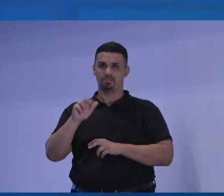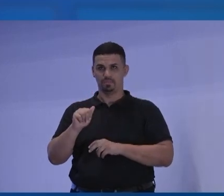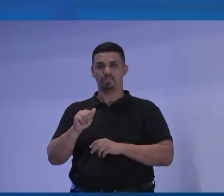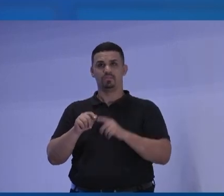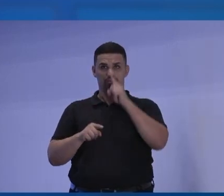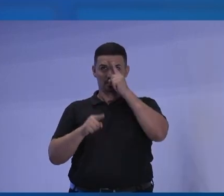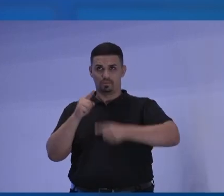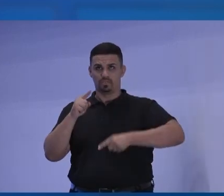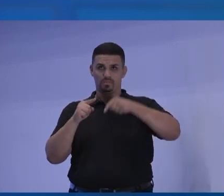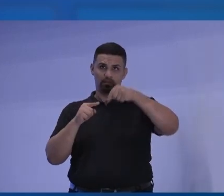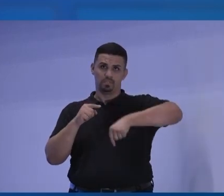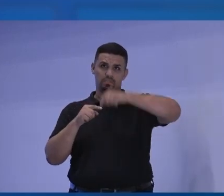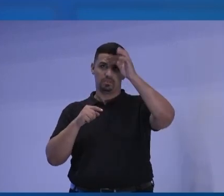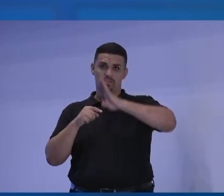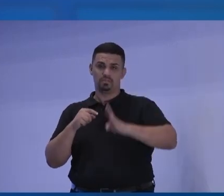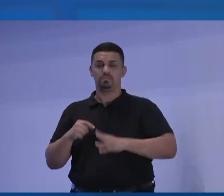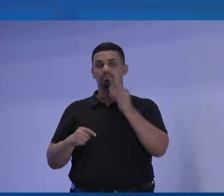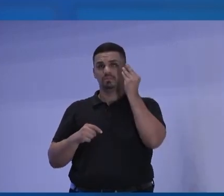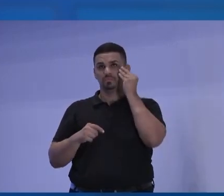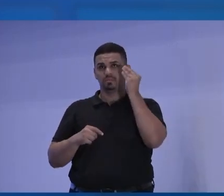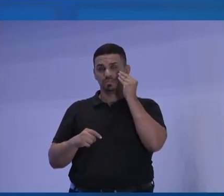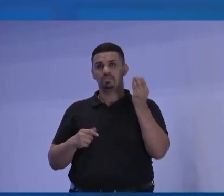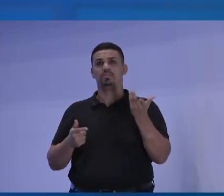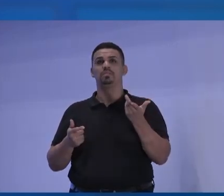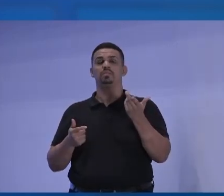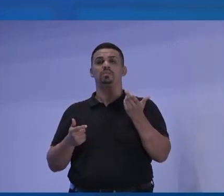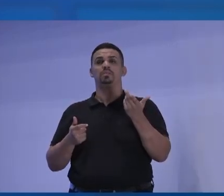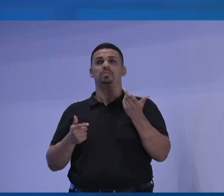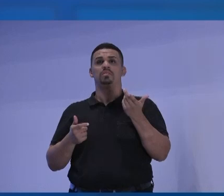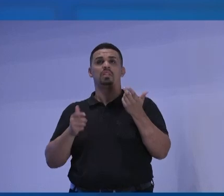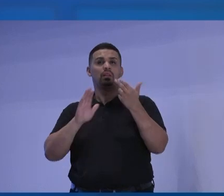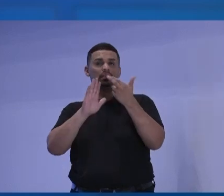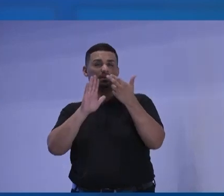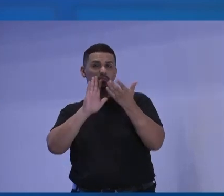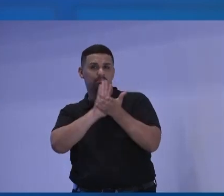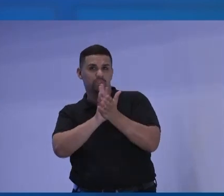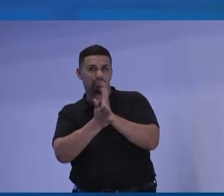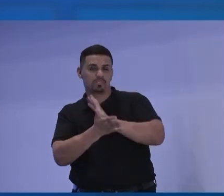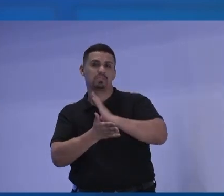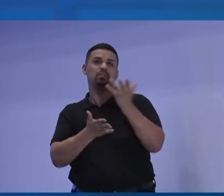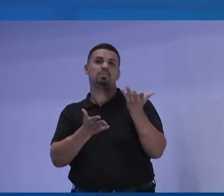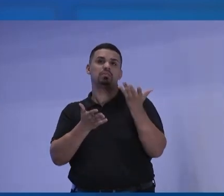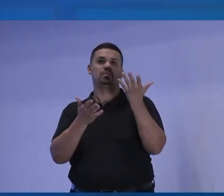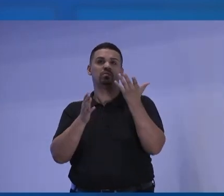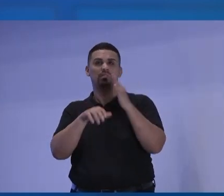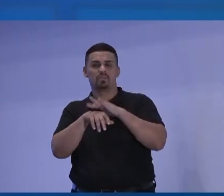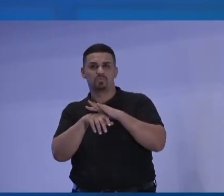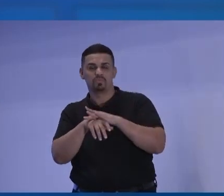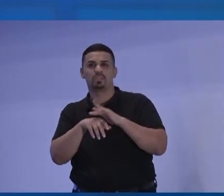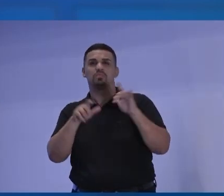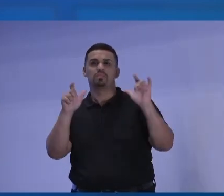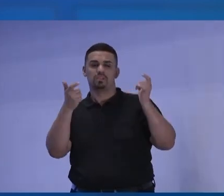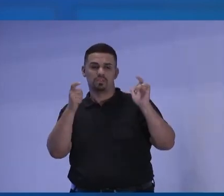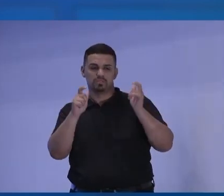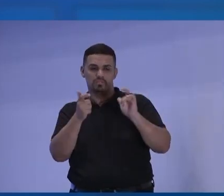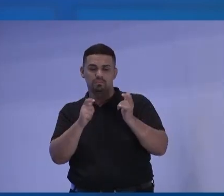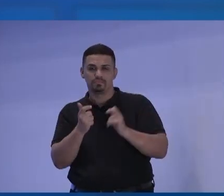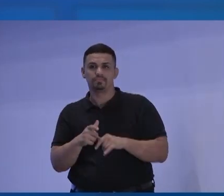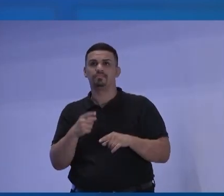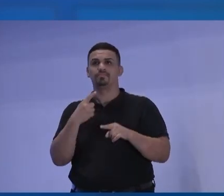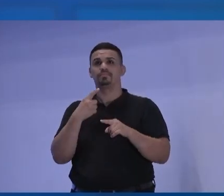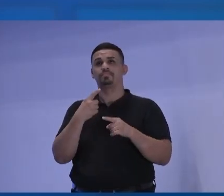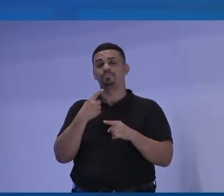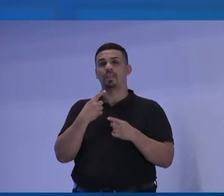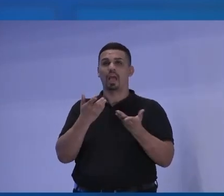de diminuir a questão do estigma da doença, né? Então, os pacientes portadores, né, da doença passaram a ser chamados de pacientes